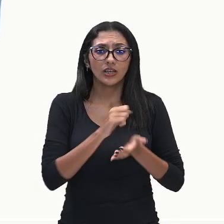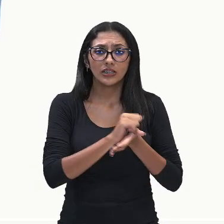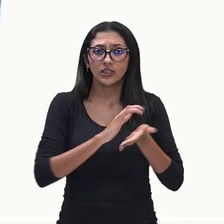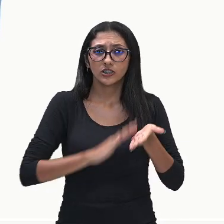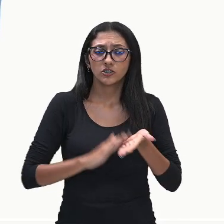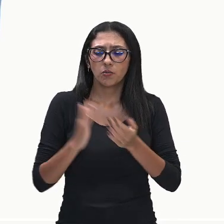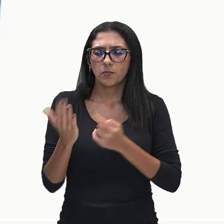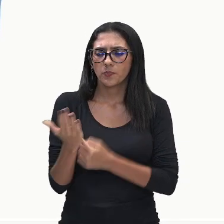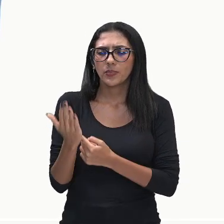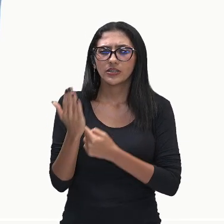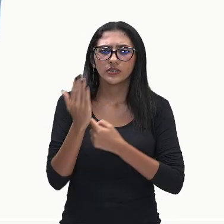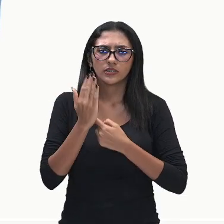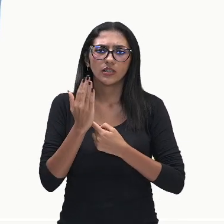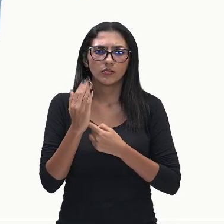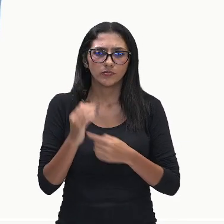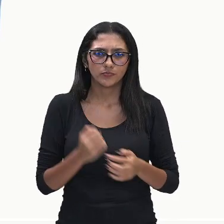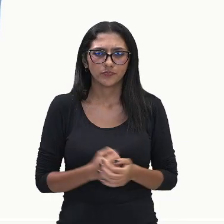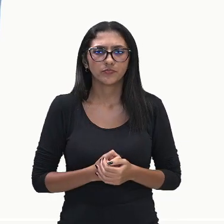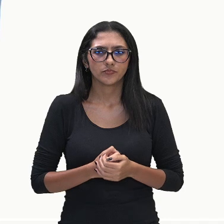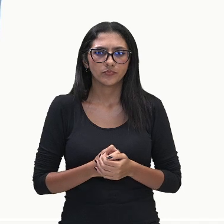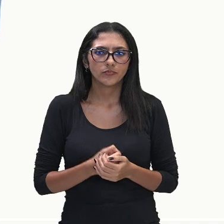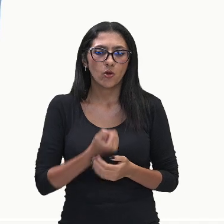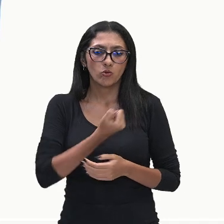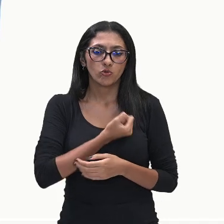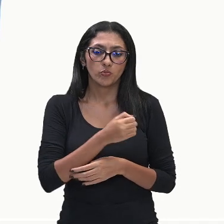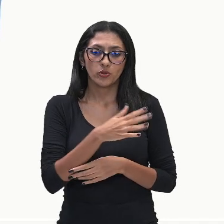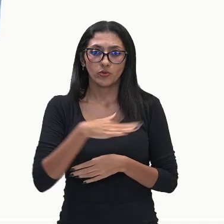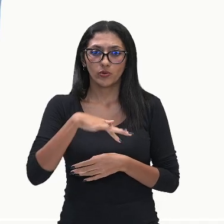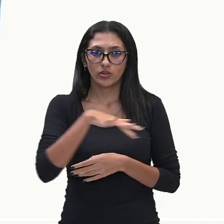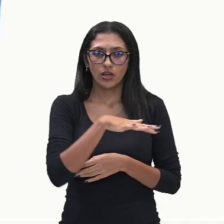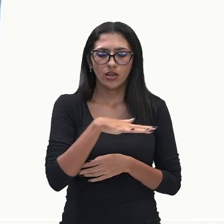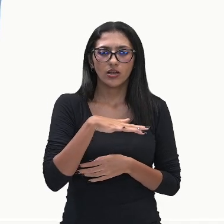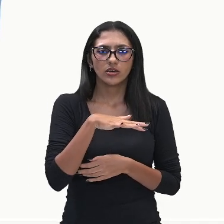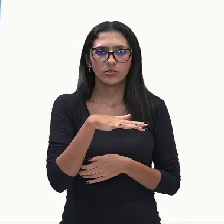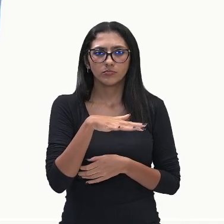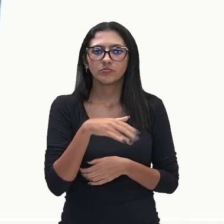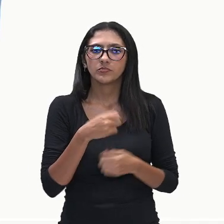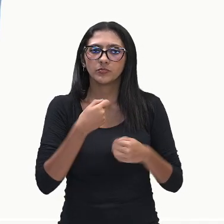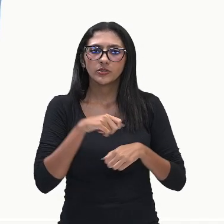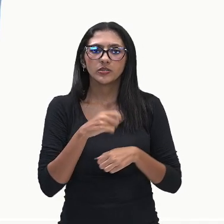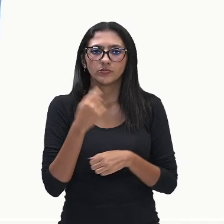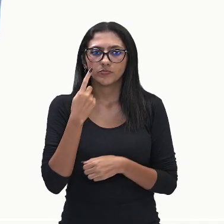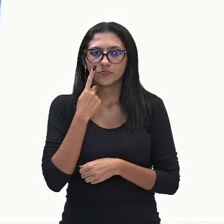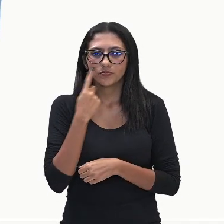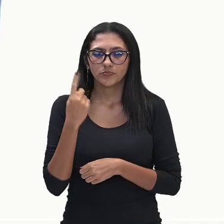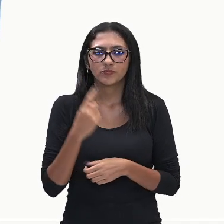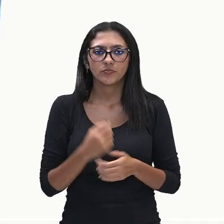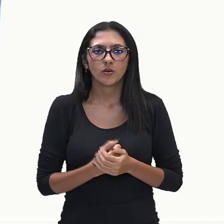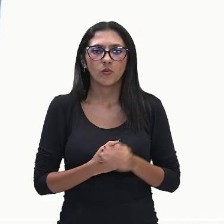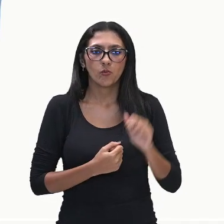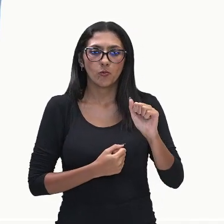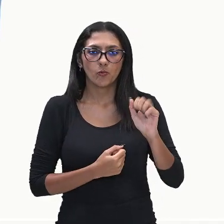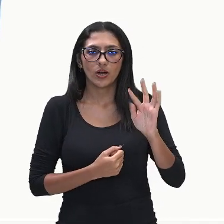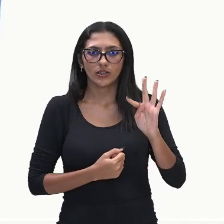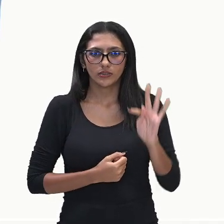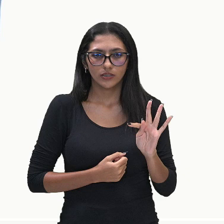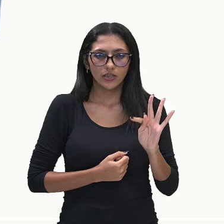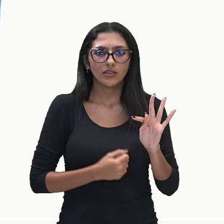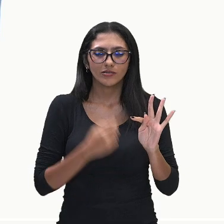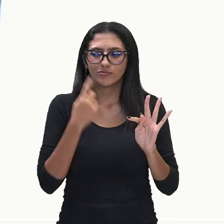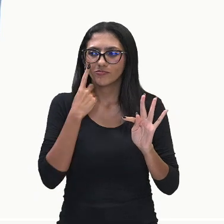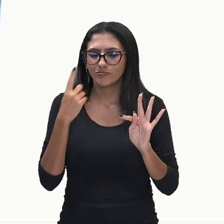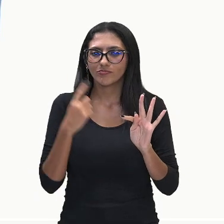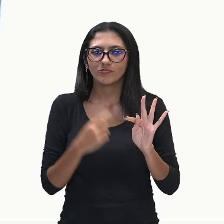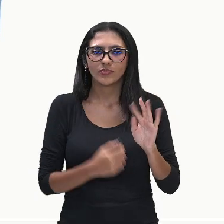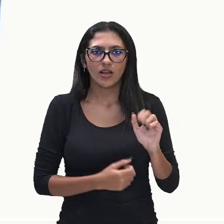informar o valor da área, logicamente a gente vai trabalhar com a fórmula dessa área, ó, já que a